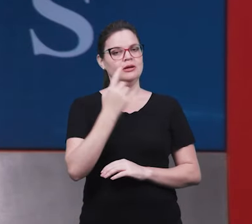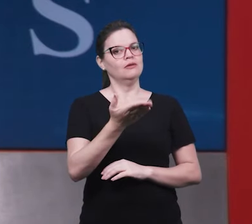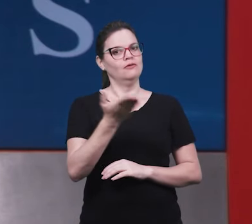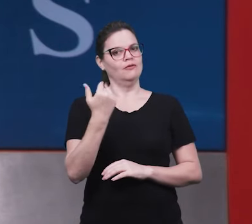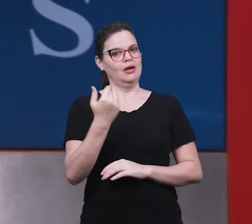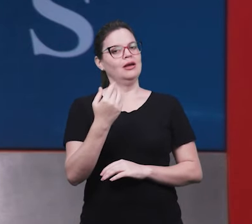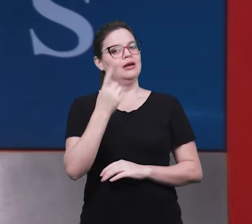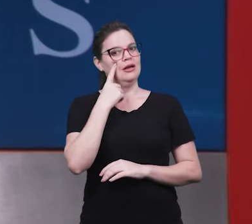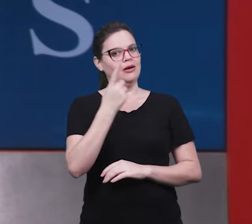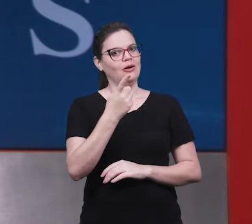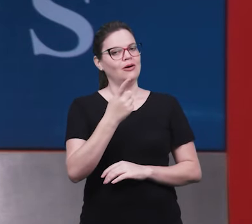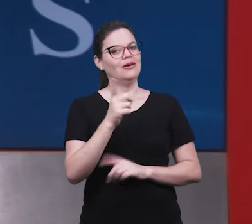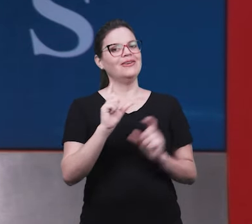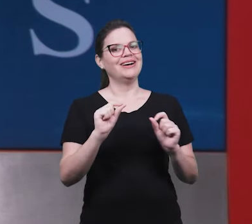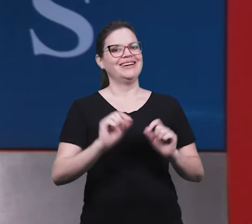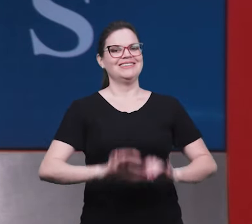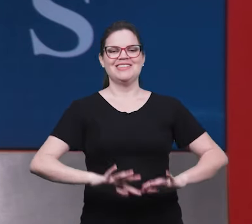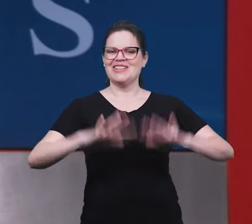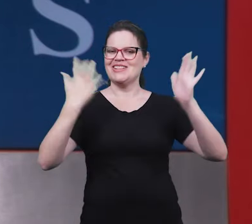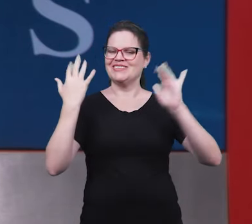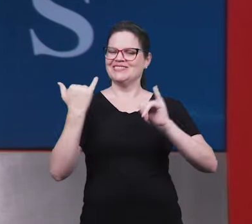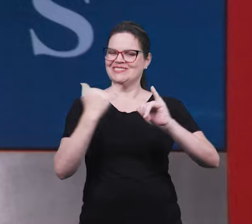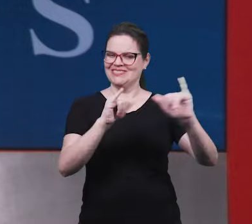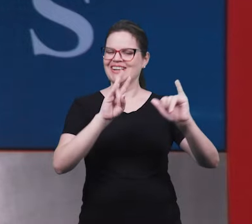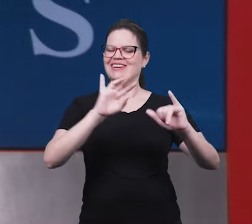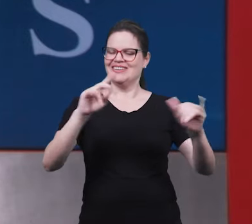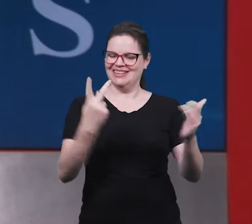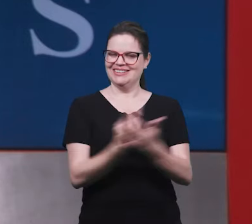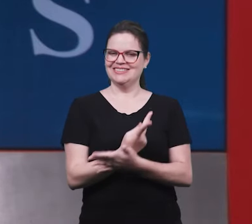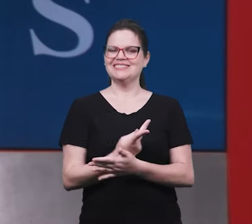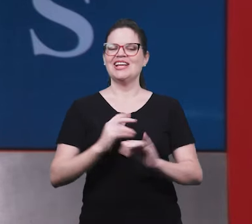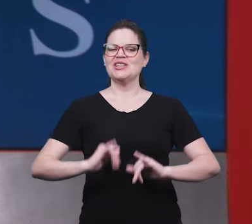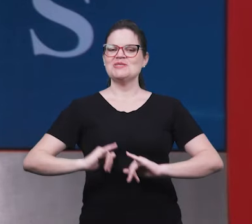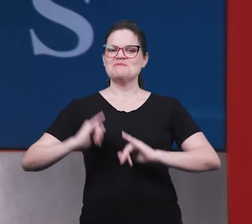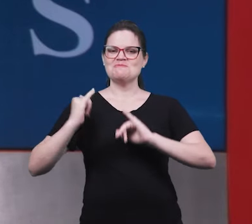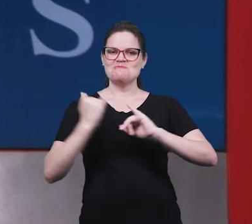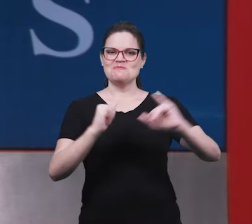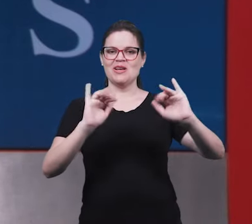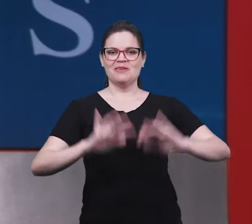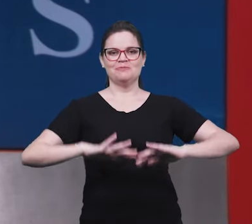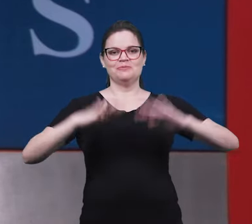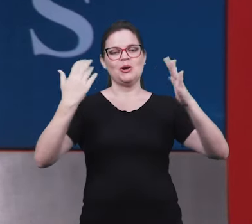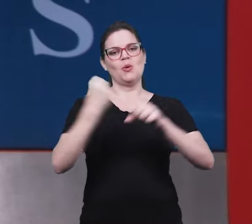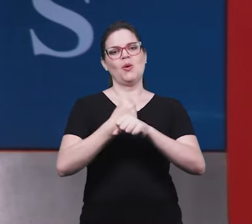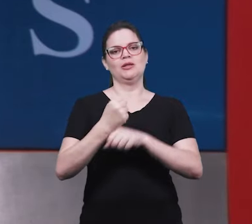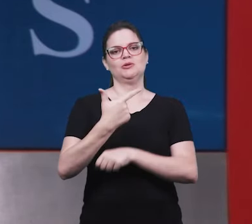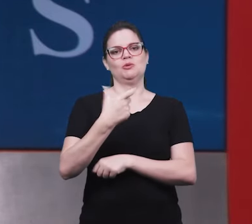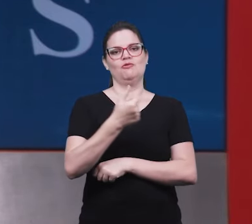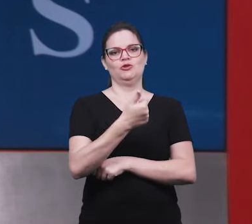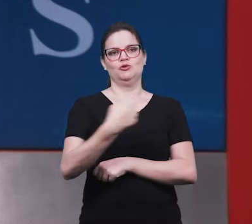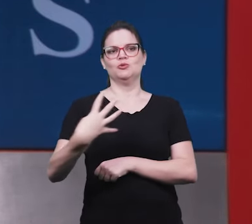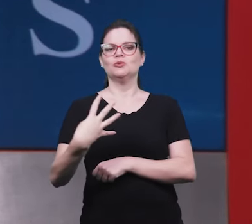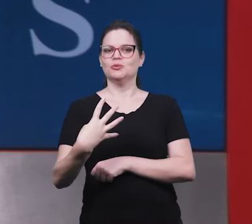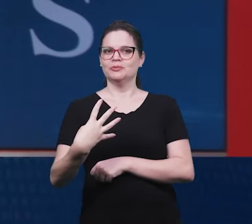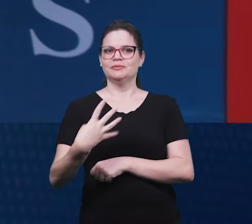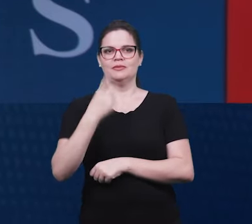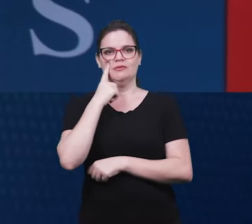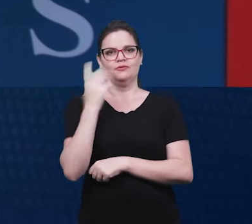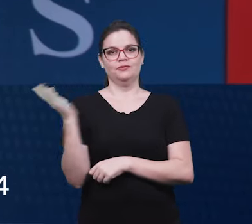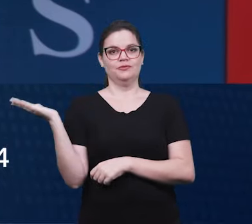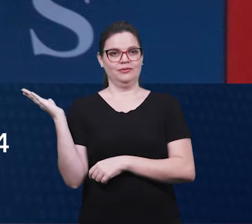vem aí hein vem aí Trombetas e festas É isso mesmo Trombetas e festas edição 2024